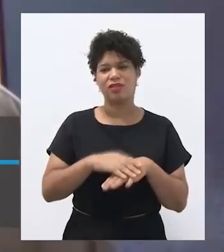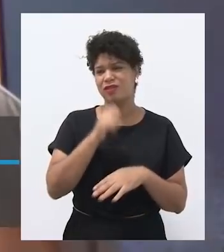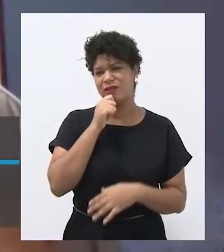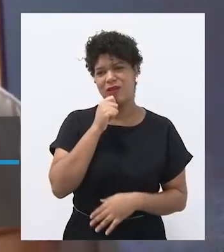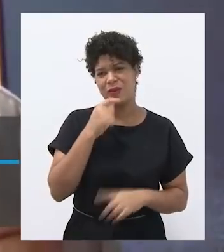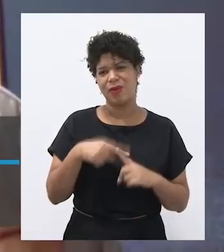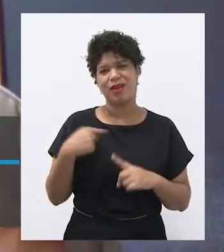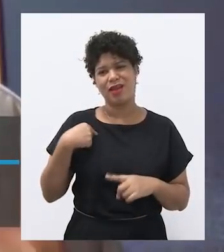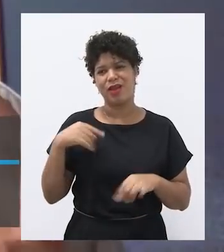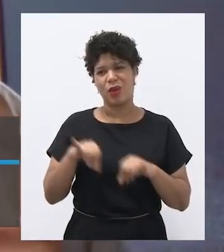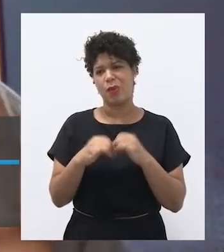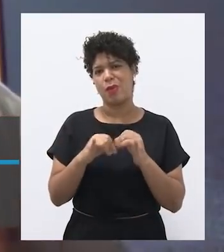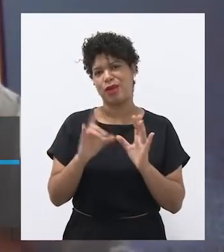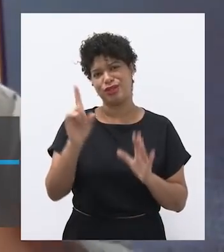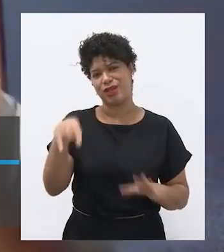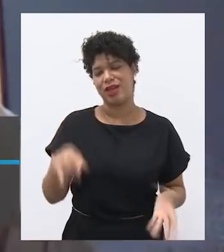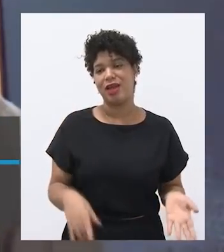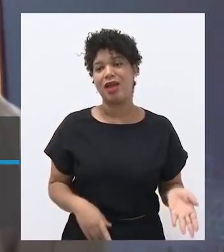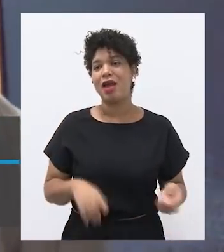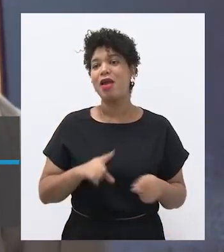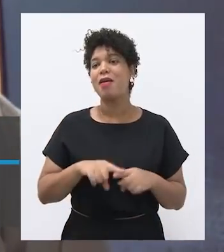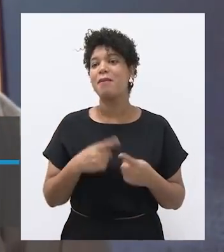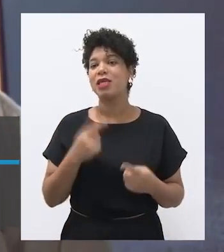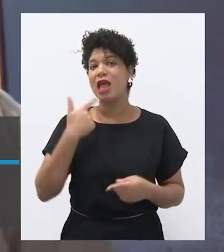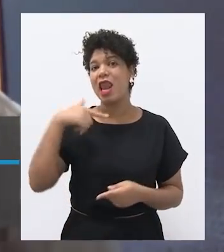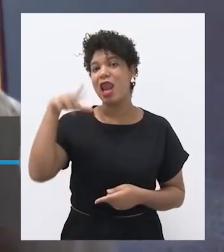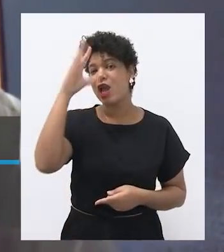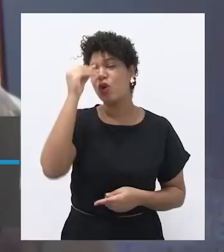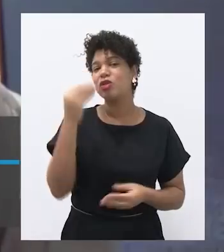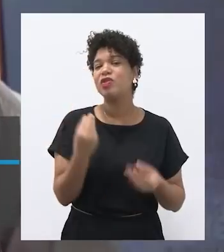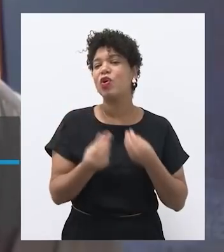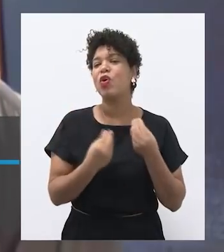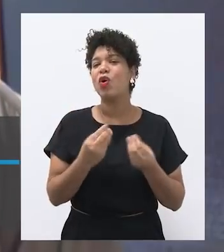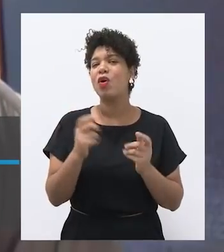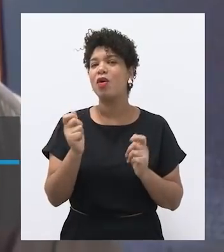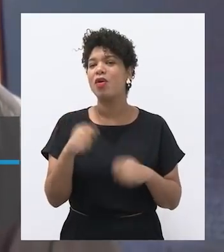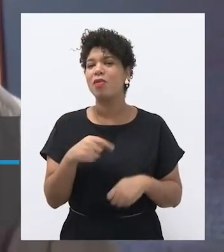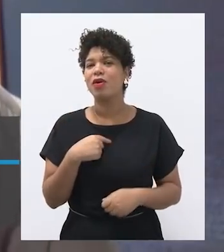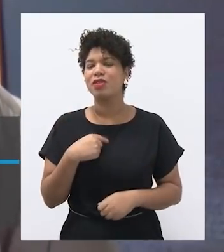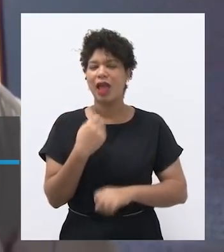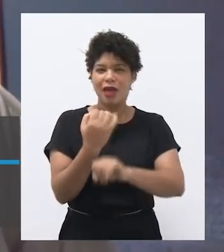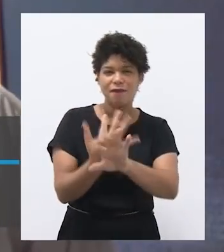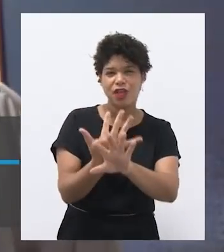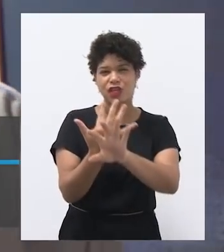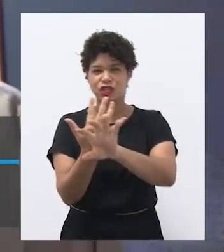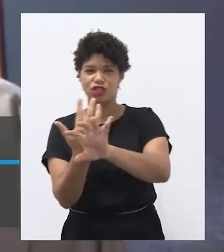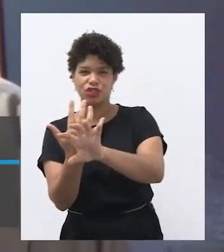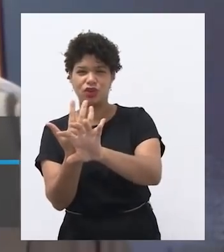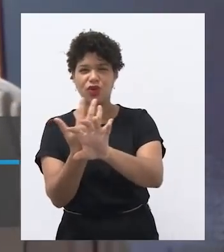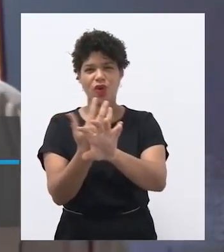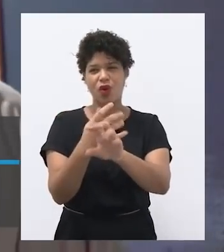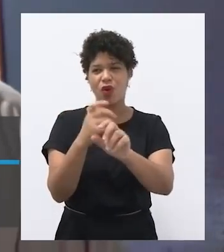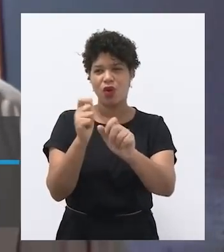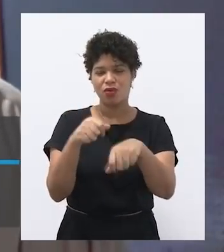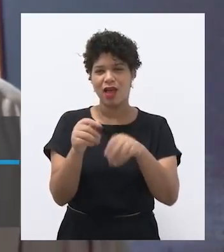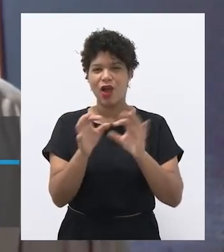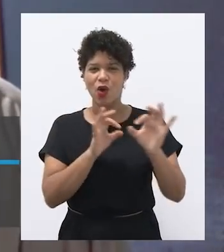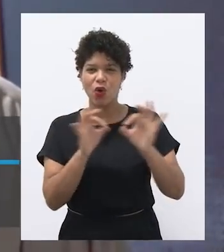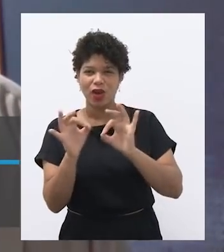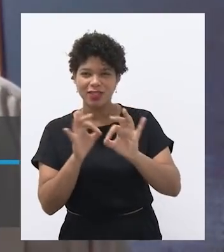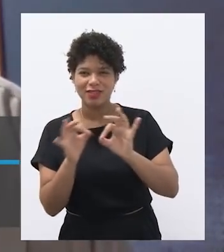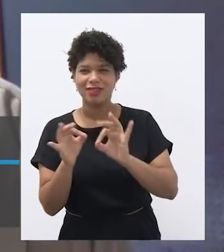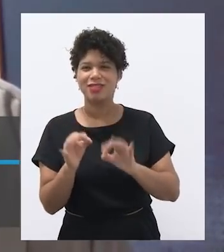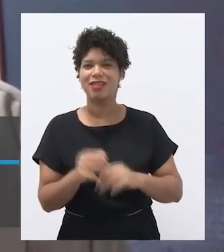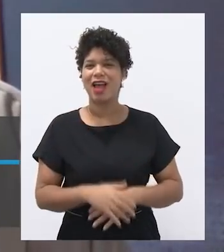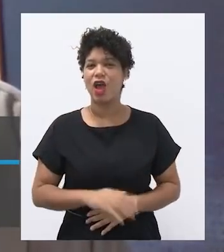idiota. Mas veja, o exercício de linguagem, o uso dos recursos de vídeo, a construção de narrativa,